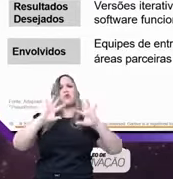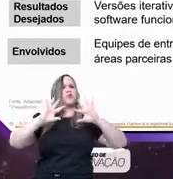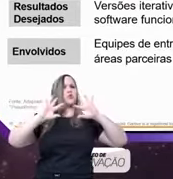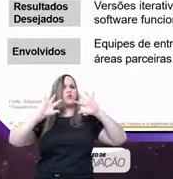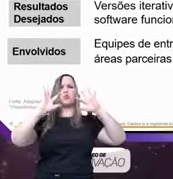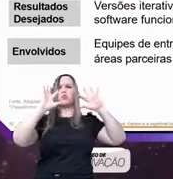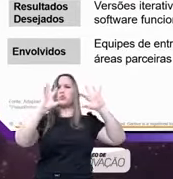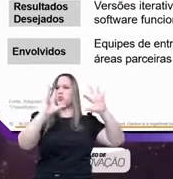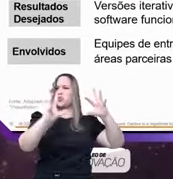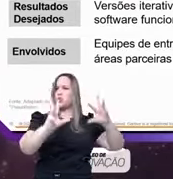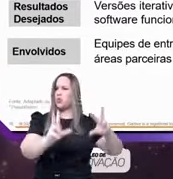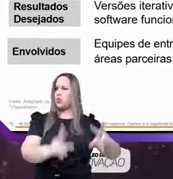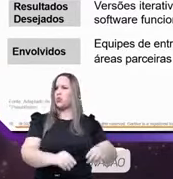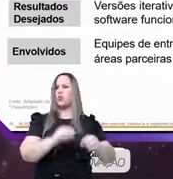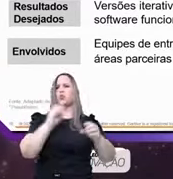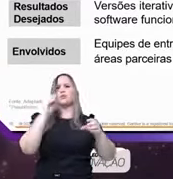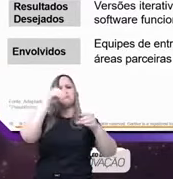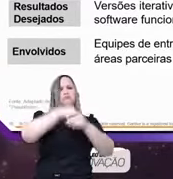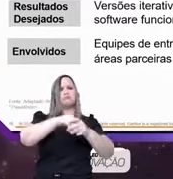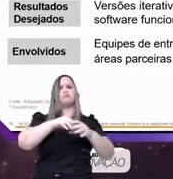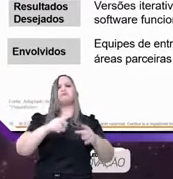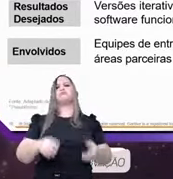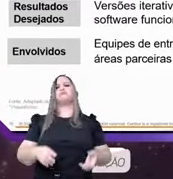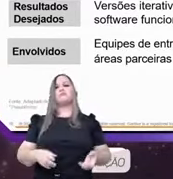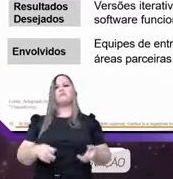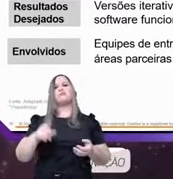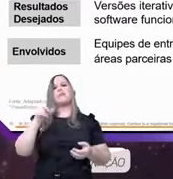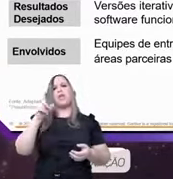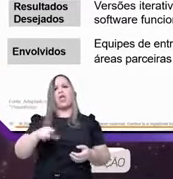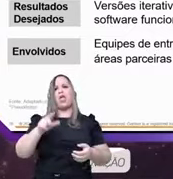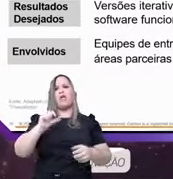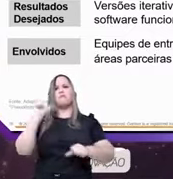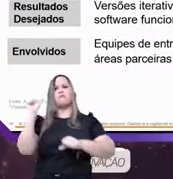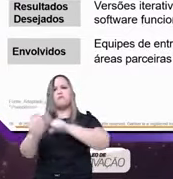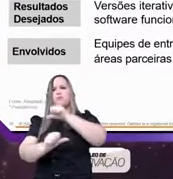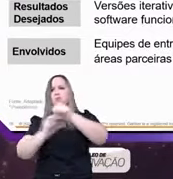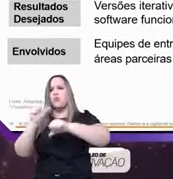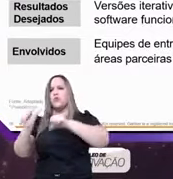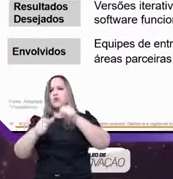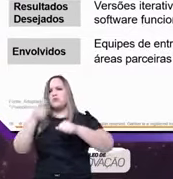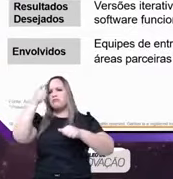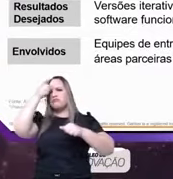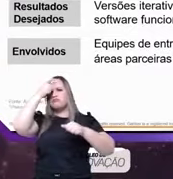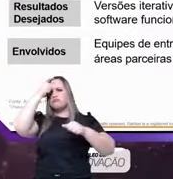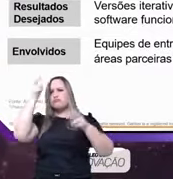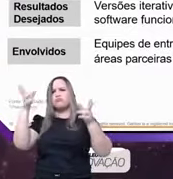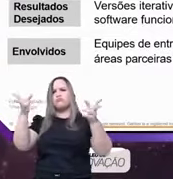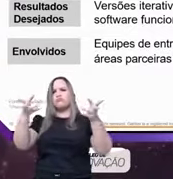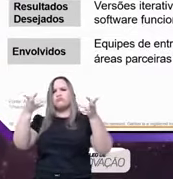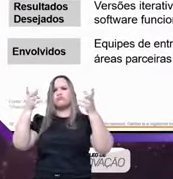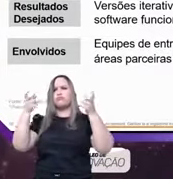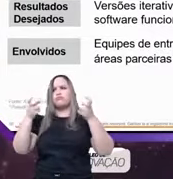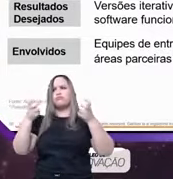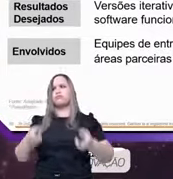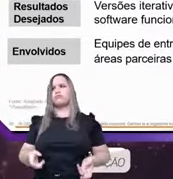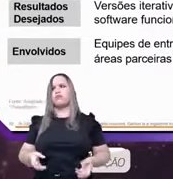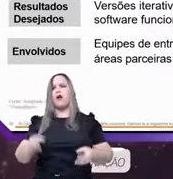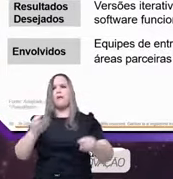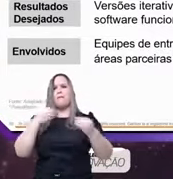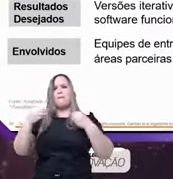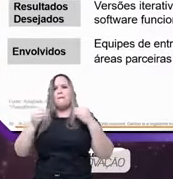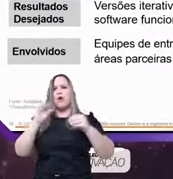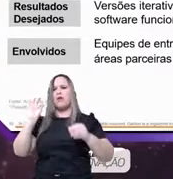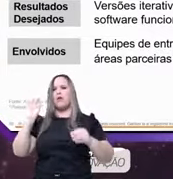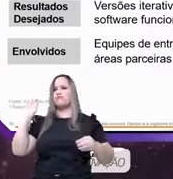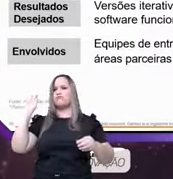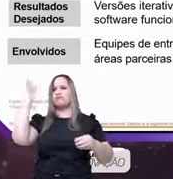pela organização ágil. Isso é mudança de percepção para o modelo ágil. Aqui eu estou pegando um exemplo de uma empresa, que é fictícia, esse